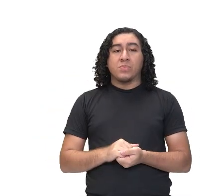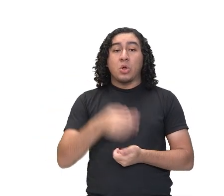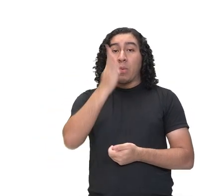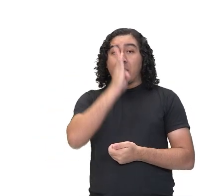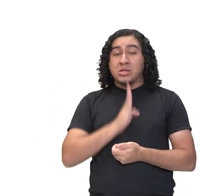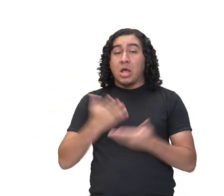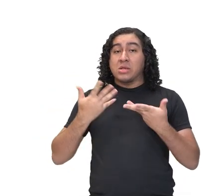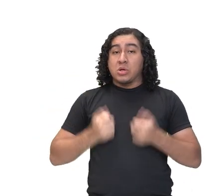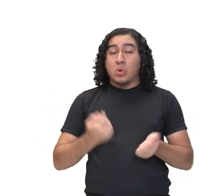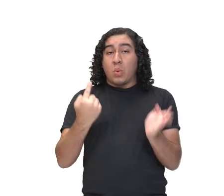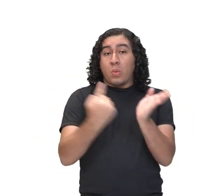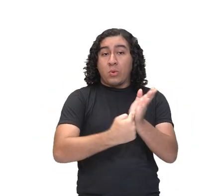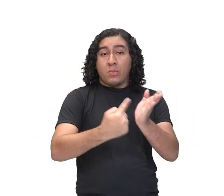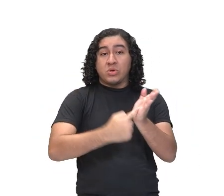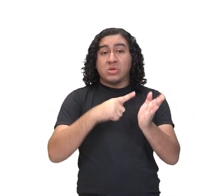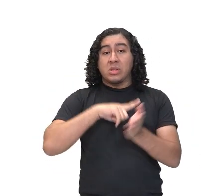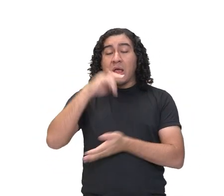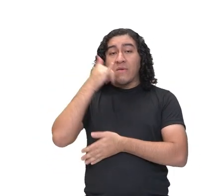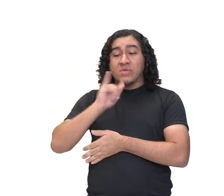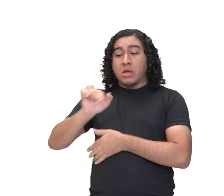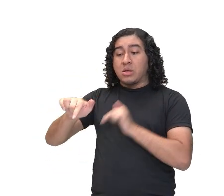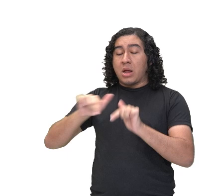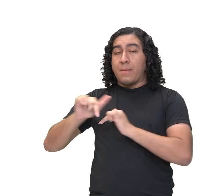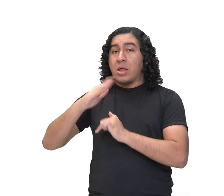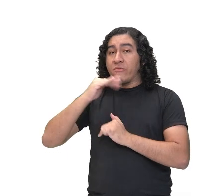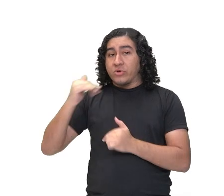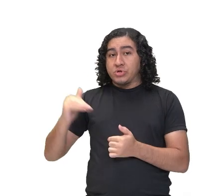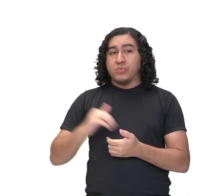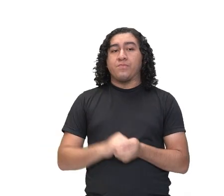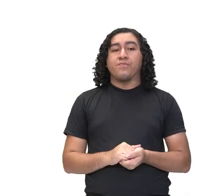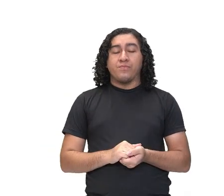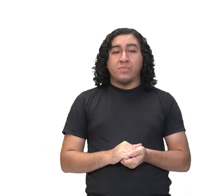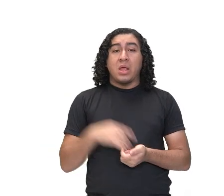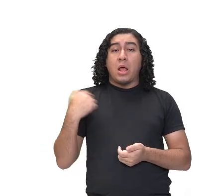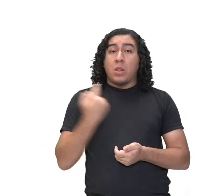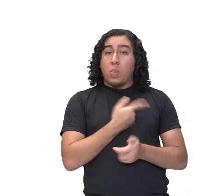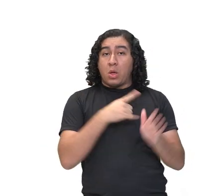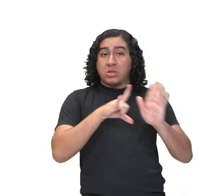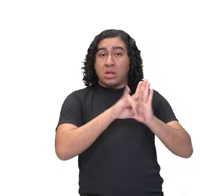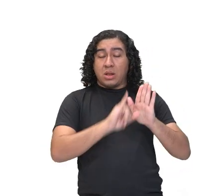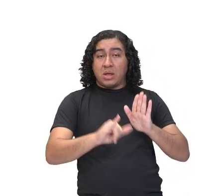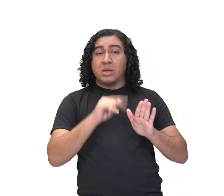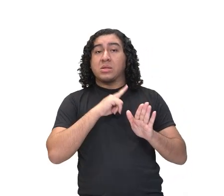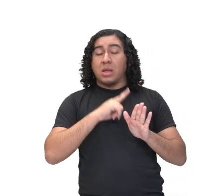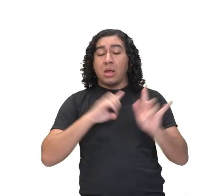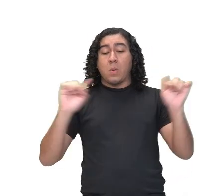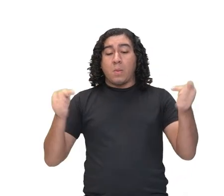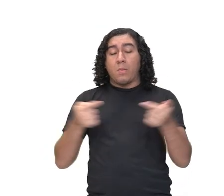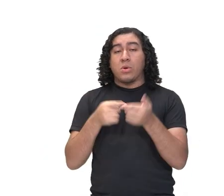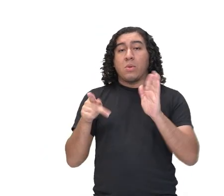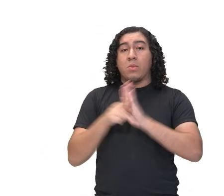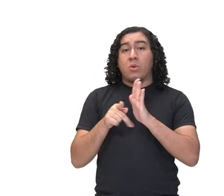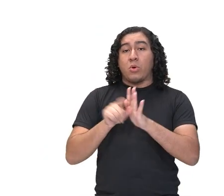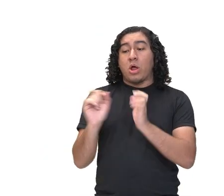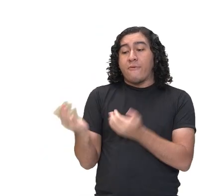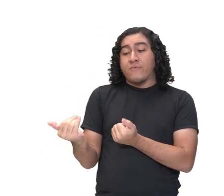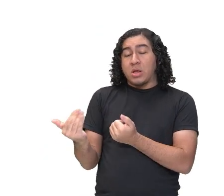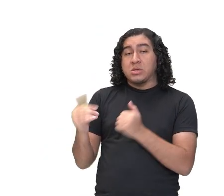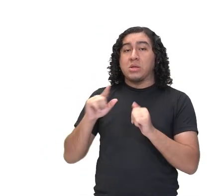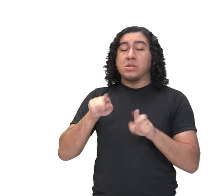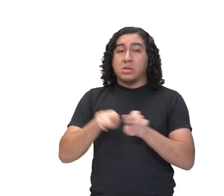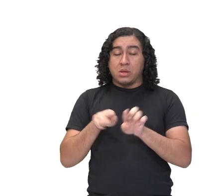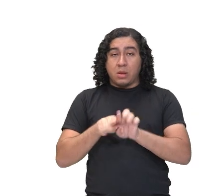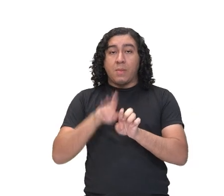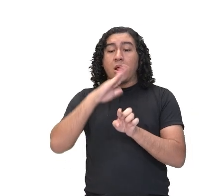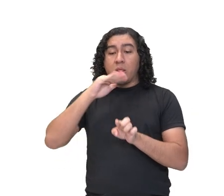até 2025. No que se refere à nossa legislação, temos leis que colocam a infância e adolescência